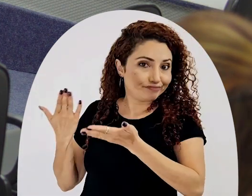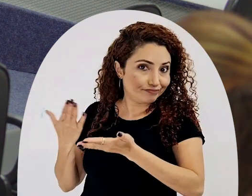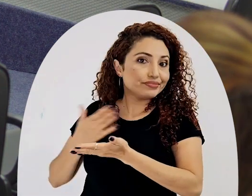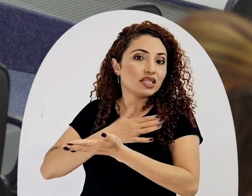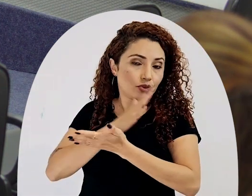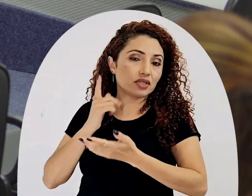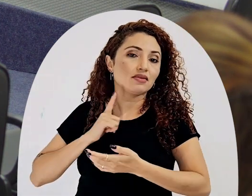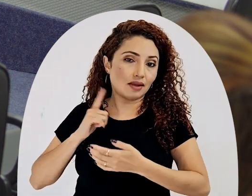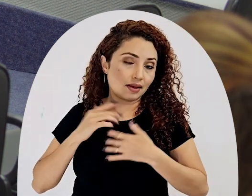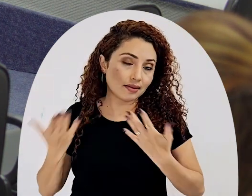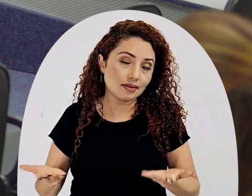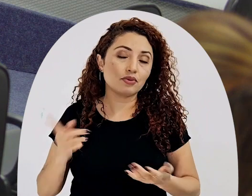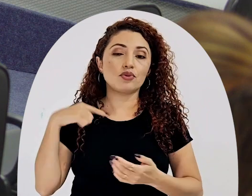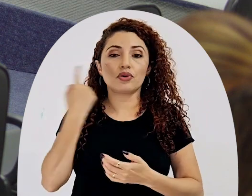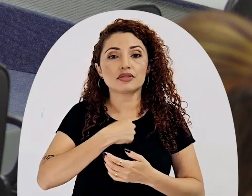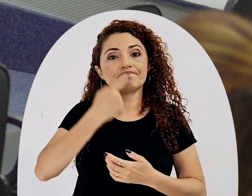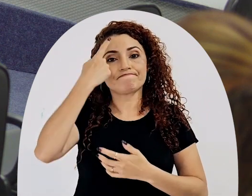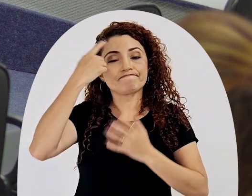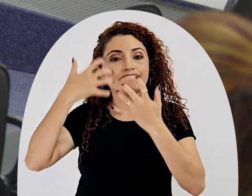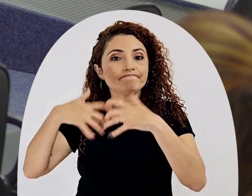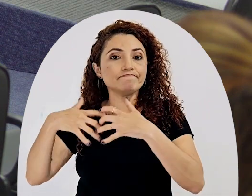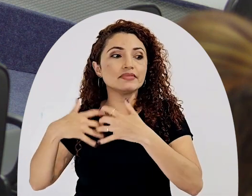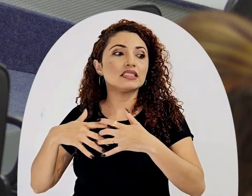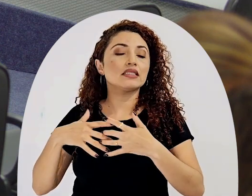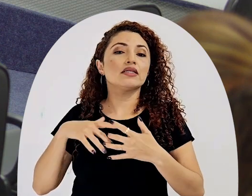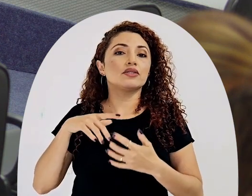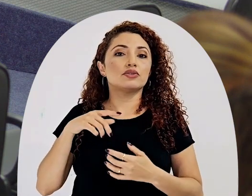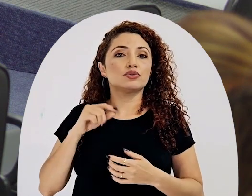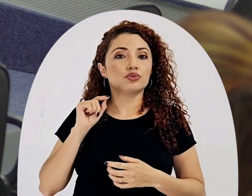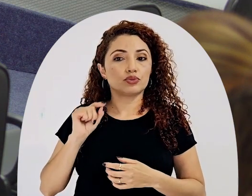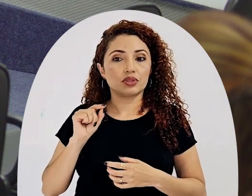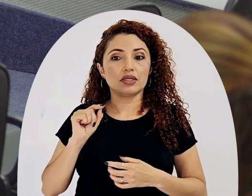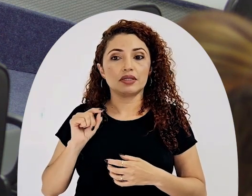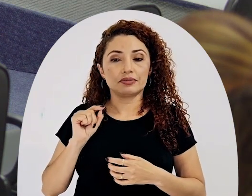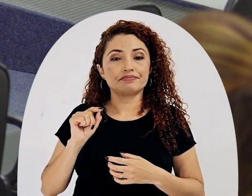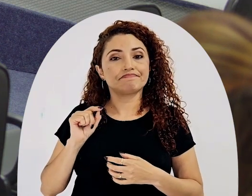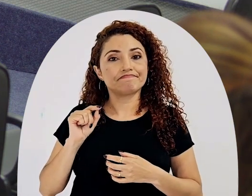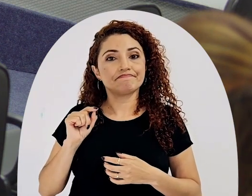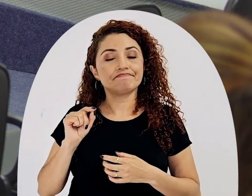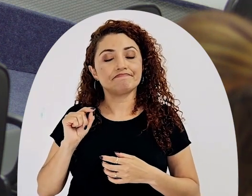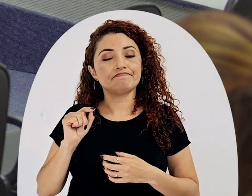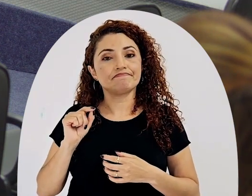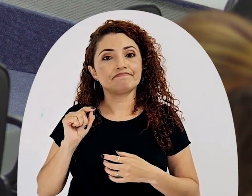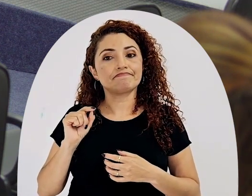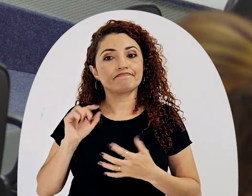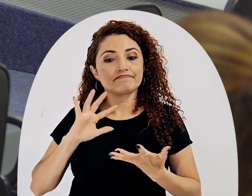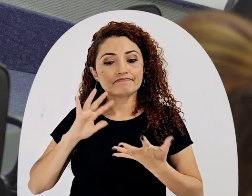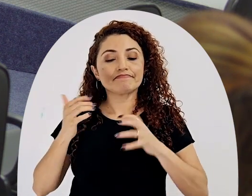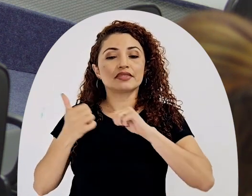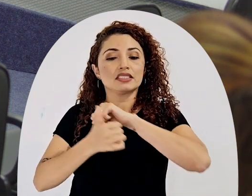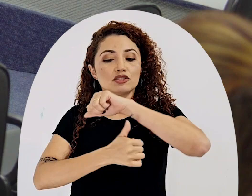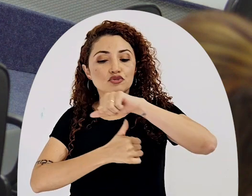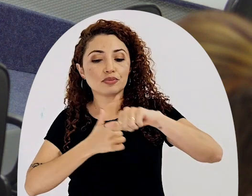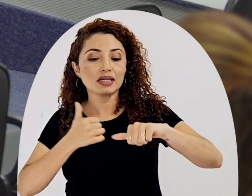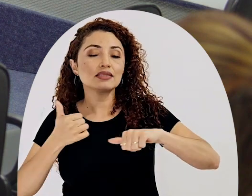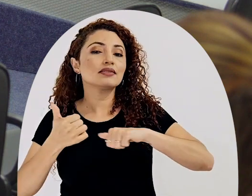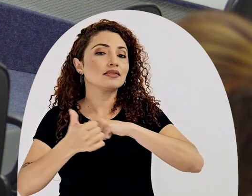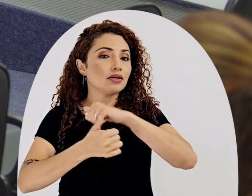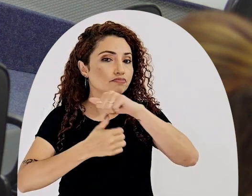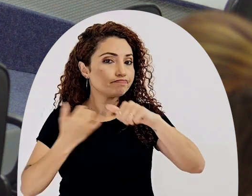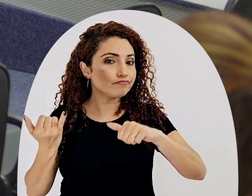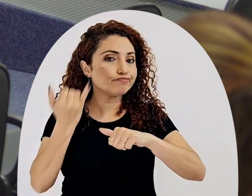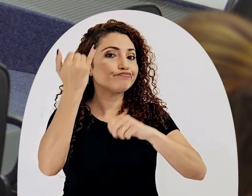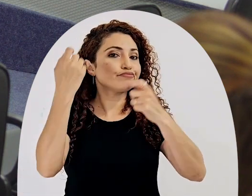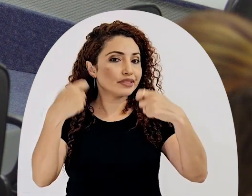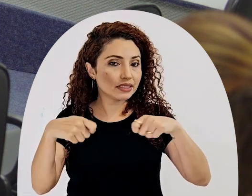nesse dado, acredito que nós também podemos pensar nessa transformação. E o quanto, às vezes, que ainda nós perpetuamos